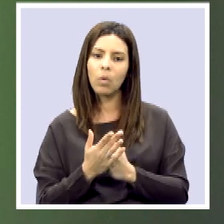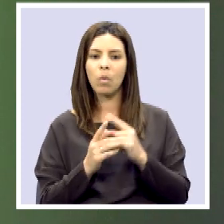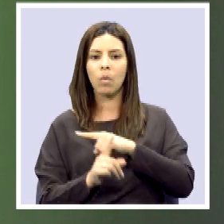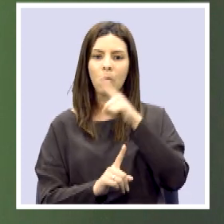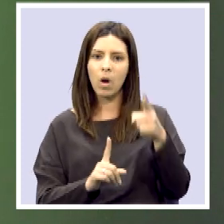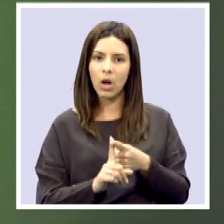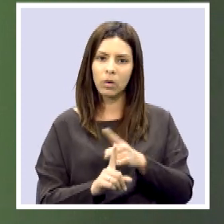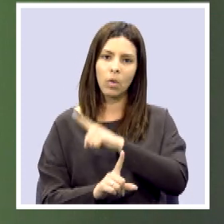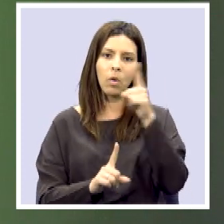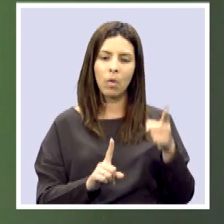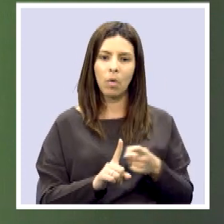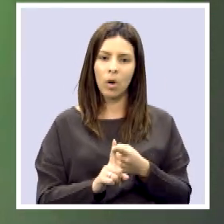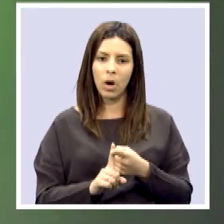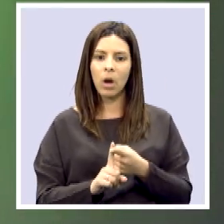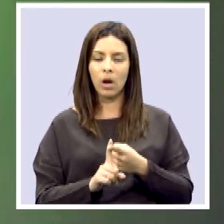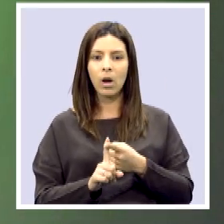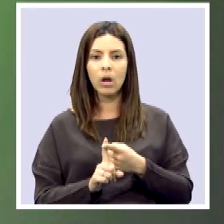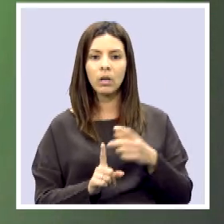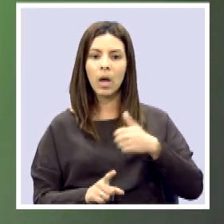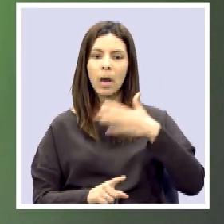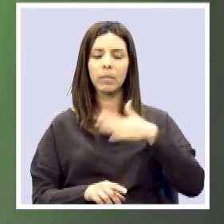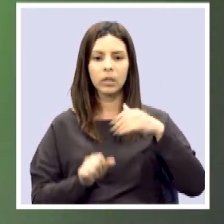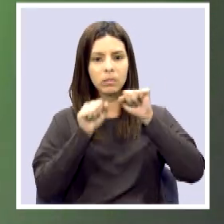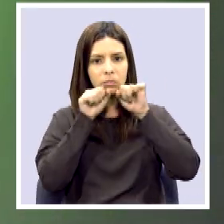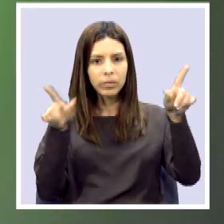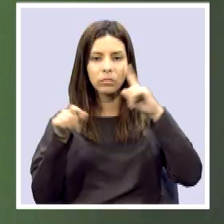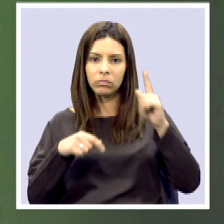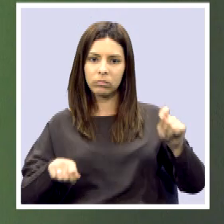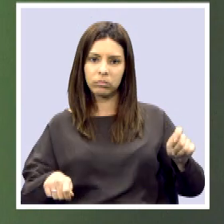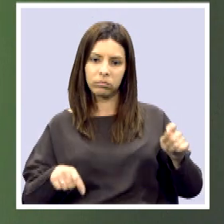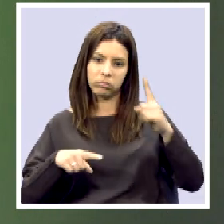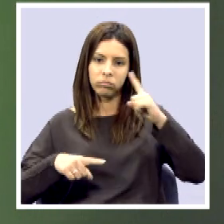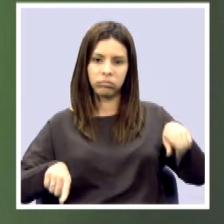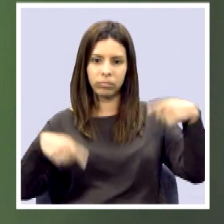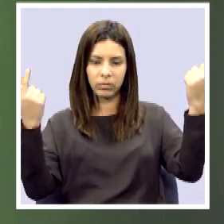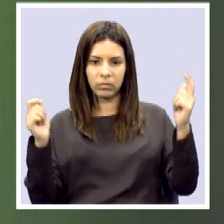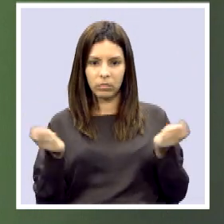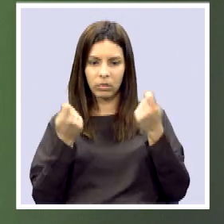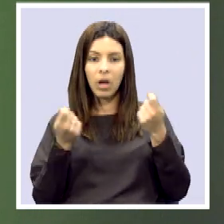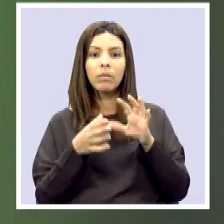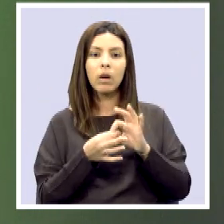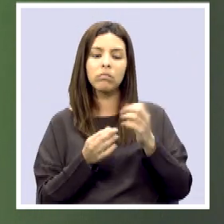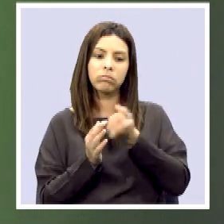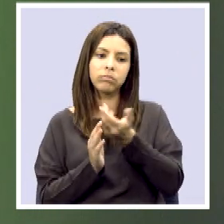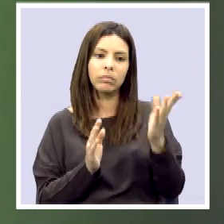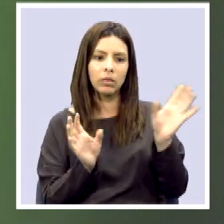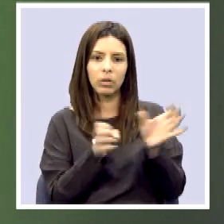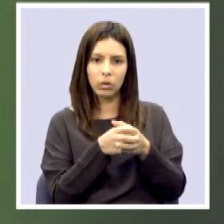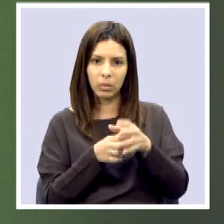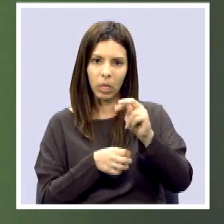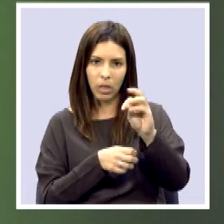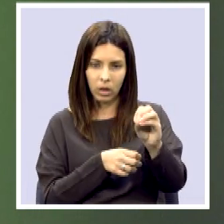os anos há uma nova empresa que lança um briefing e os alunos das faculdades envolvidas neste projeto juntam-se em equipas de cerca de 30